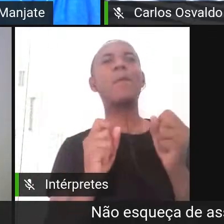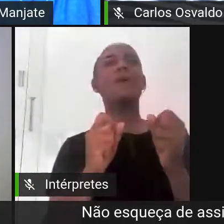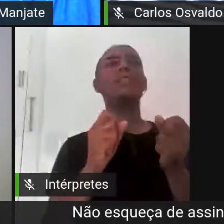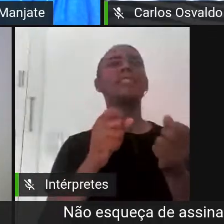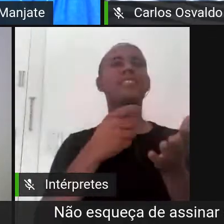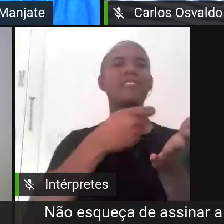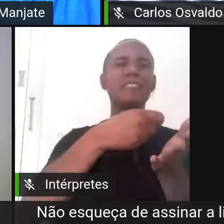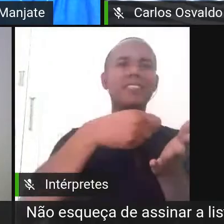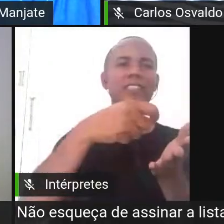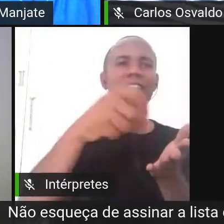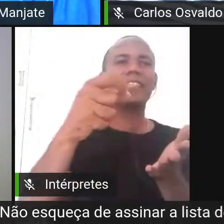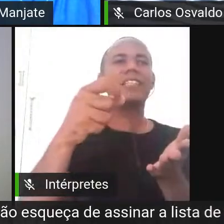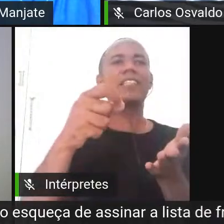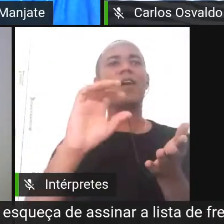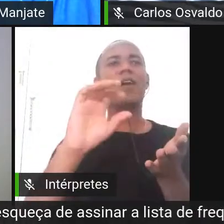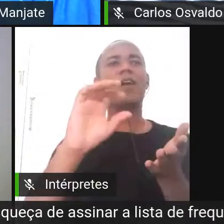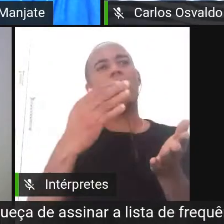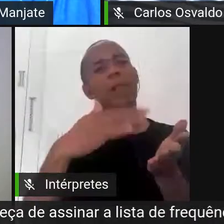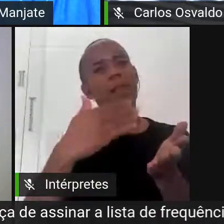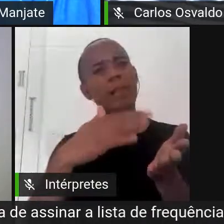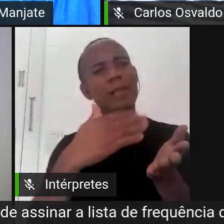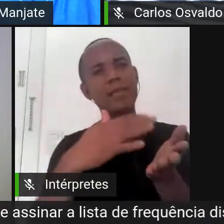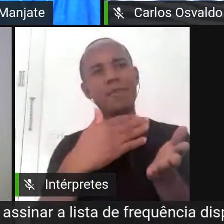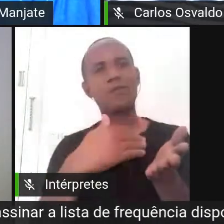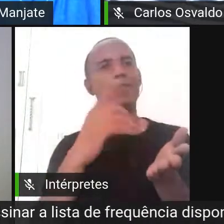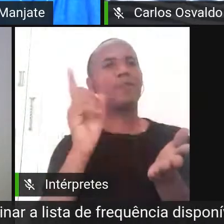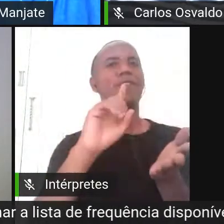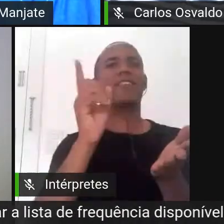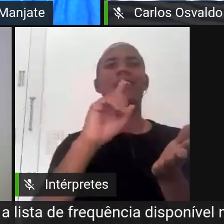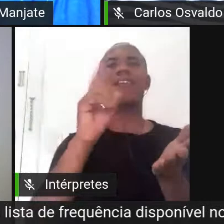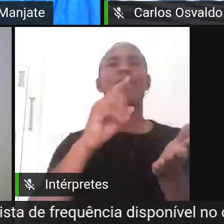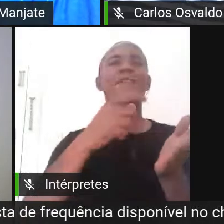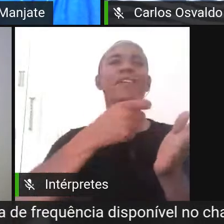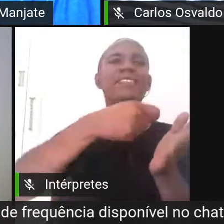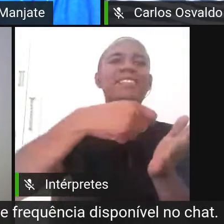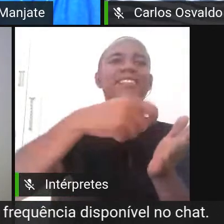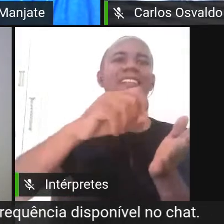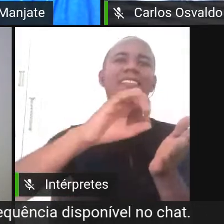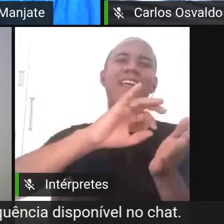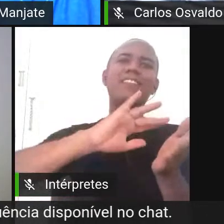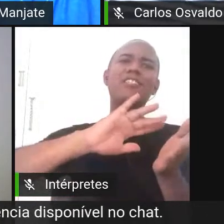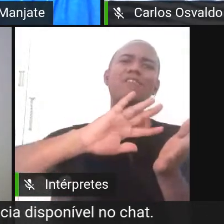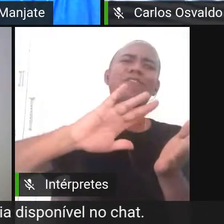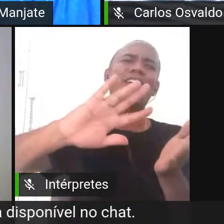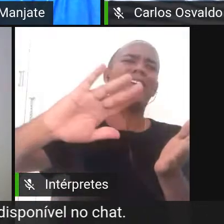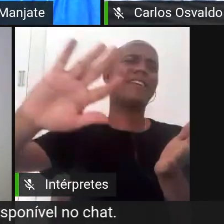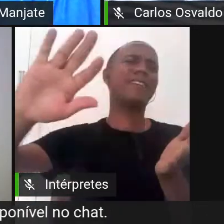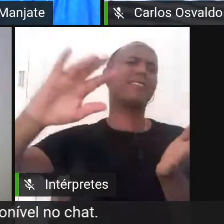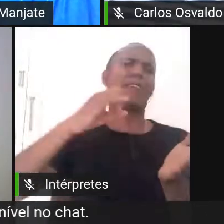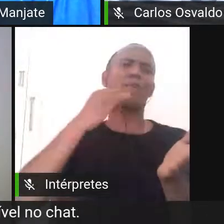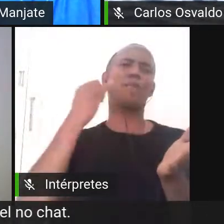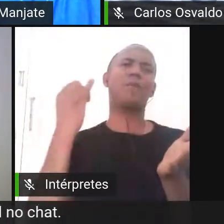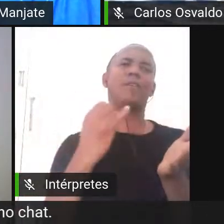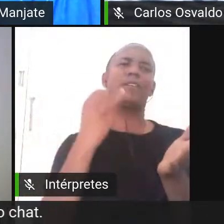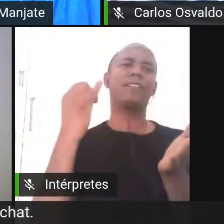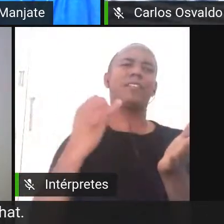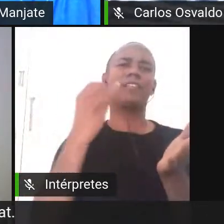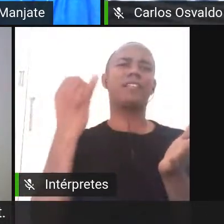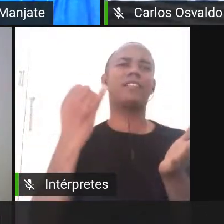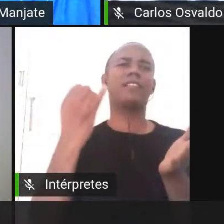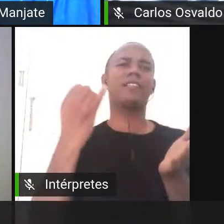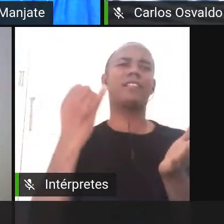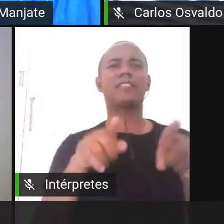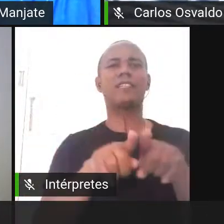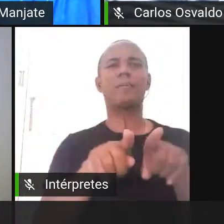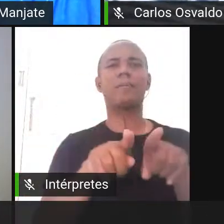eu publiquei, a minha escrita é muito vasta, ultrapassa o livro. E acho que é muito importante para mim, enquanto artista, me posicionar e lembrar